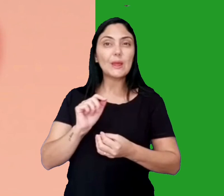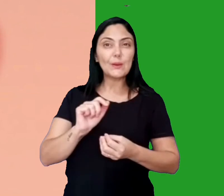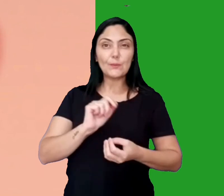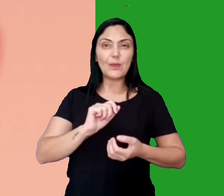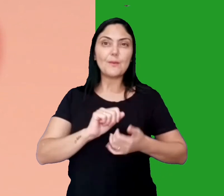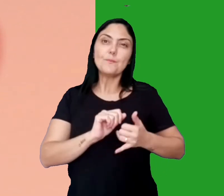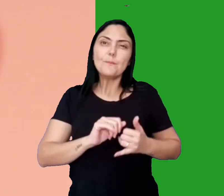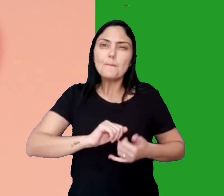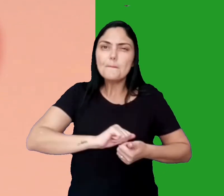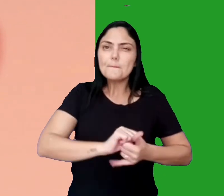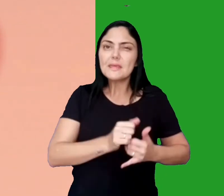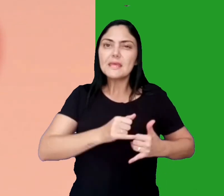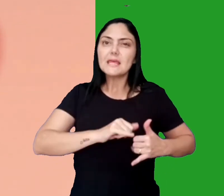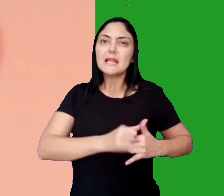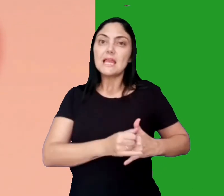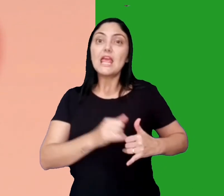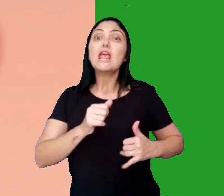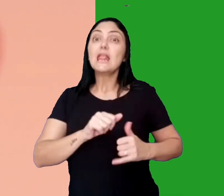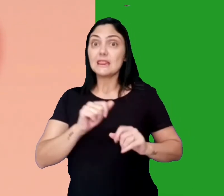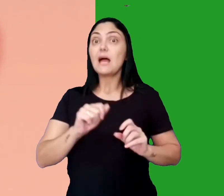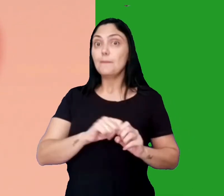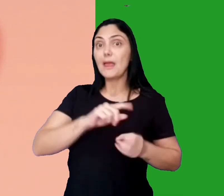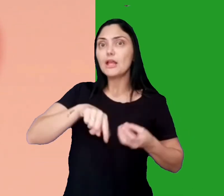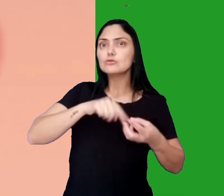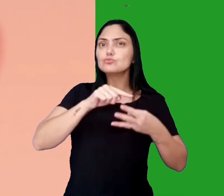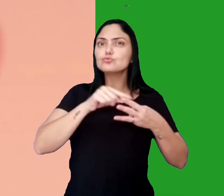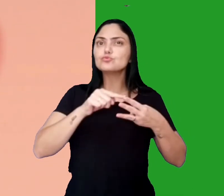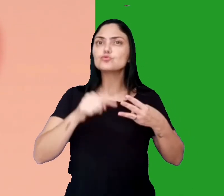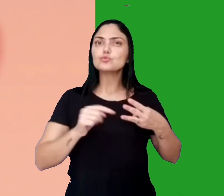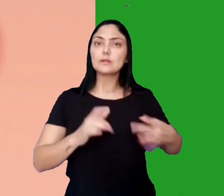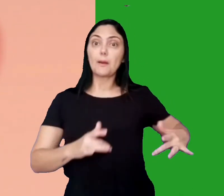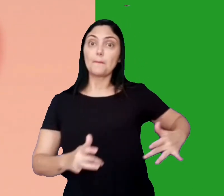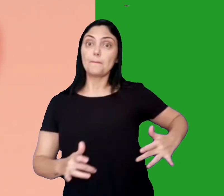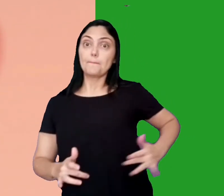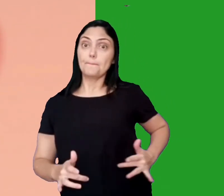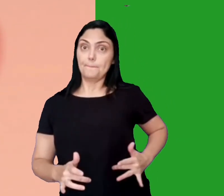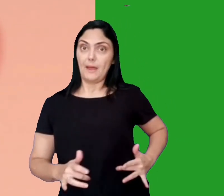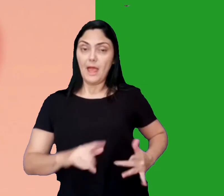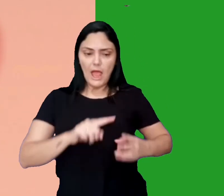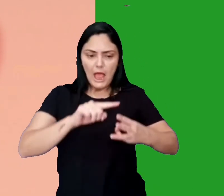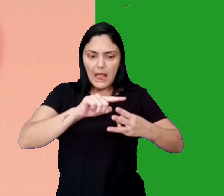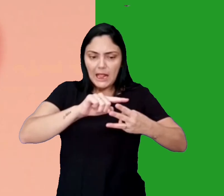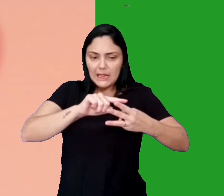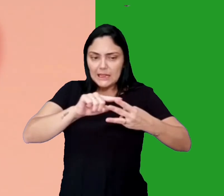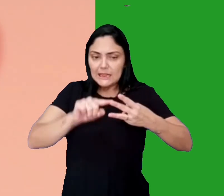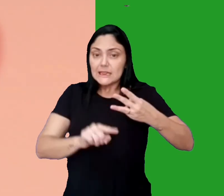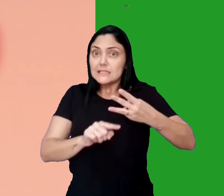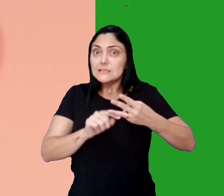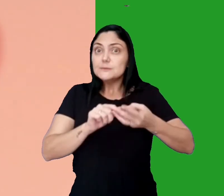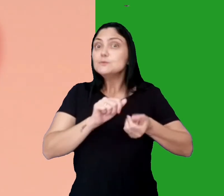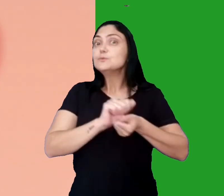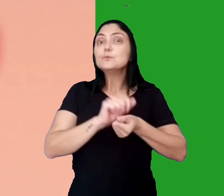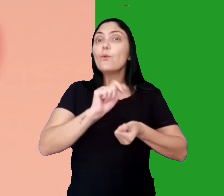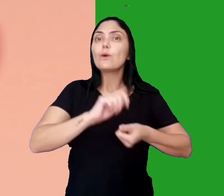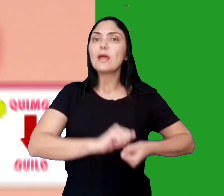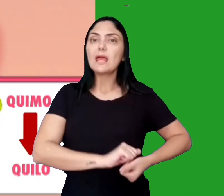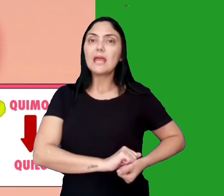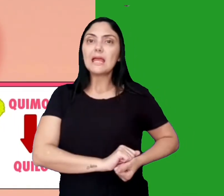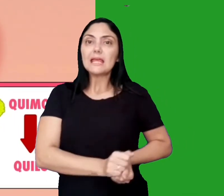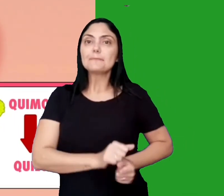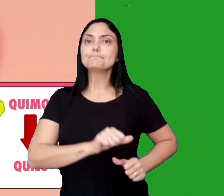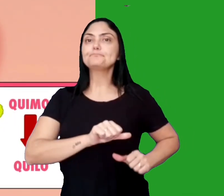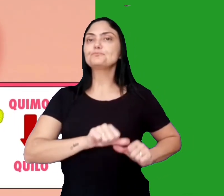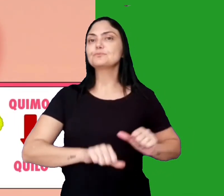que é produzida pelo fígado, e o suco pancreático, produzido pelo pâncreas. A ação conjunta desses líquidos transforma o quimo